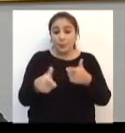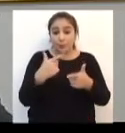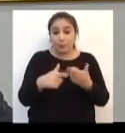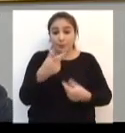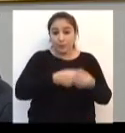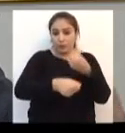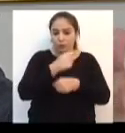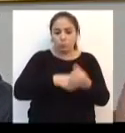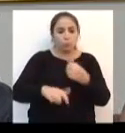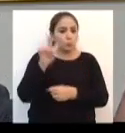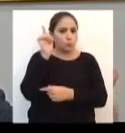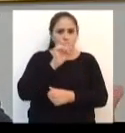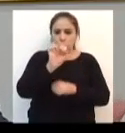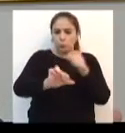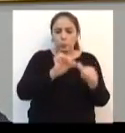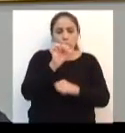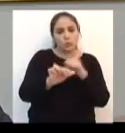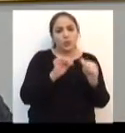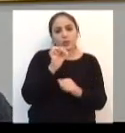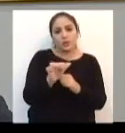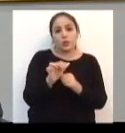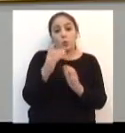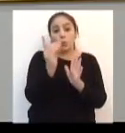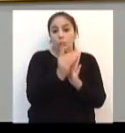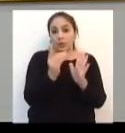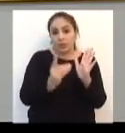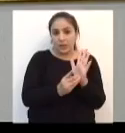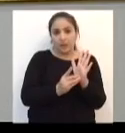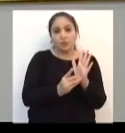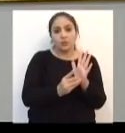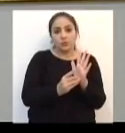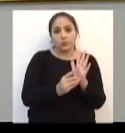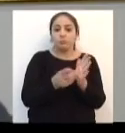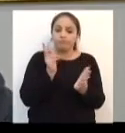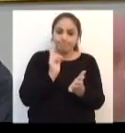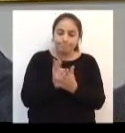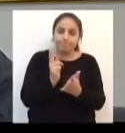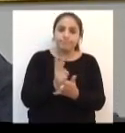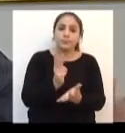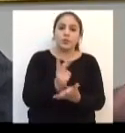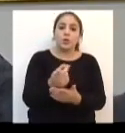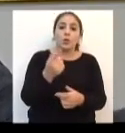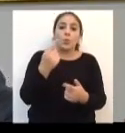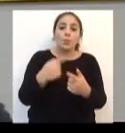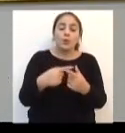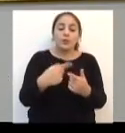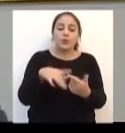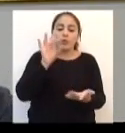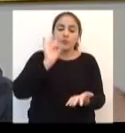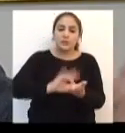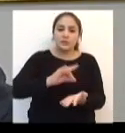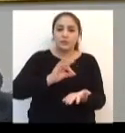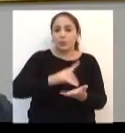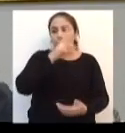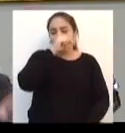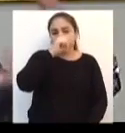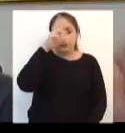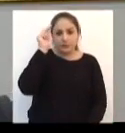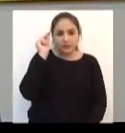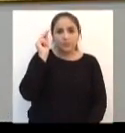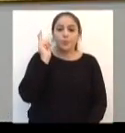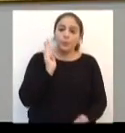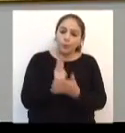não mude, não melhore, o decreto está acertado porque vai garantir que o município de Passo Fundo